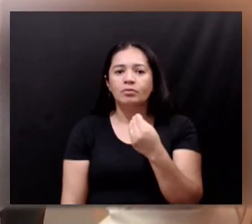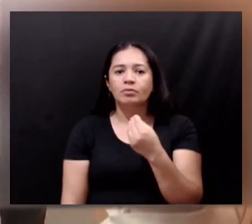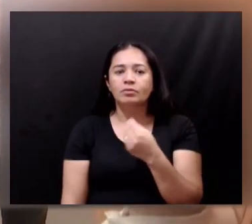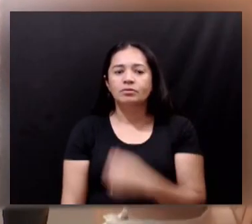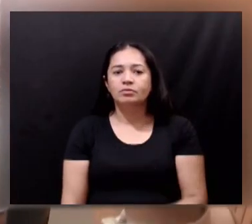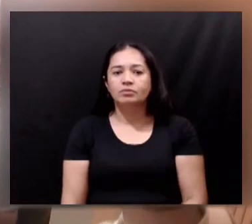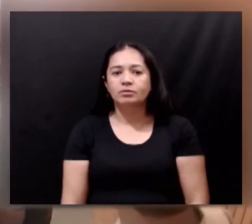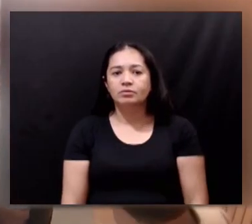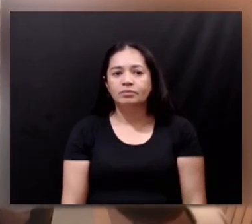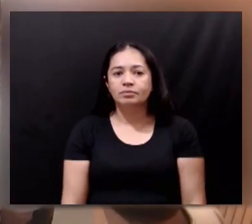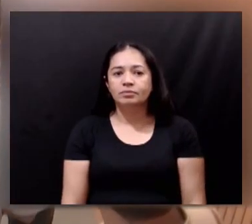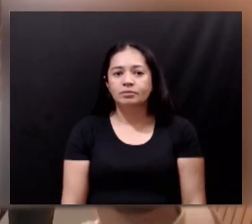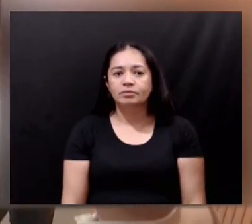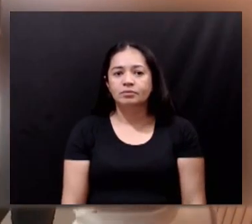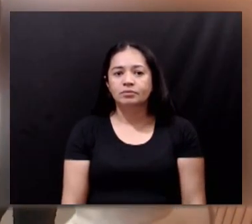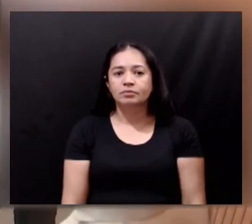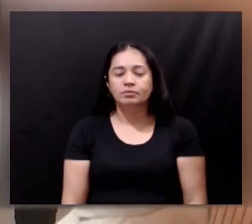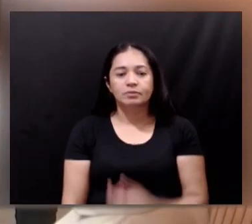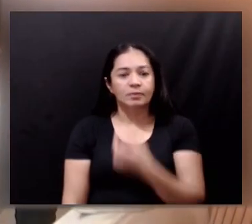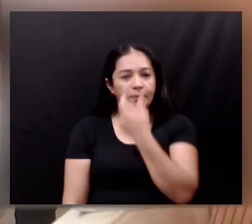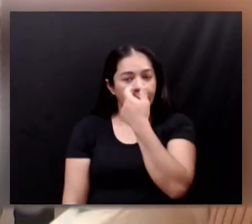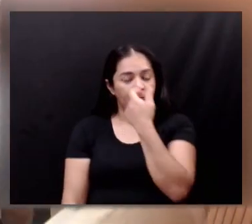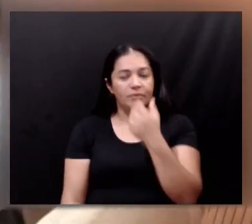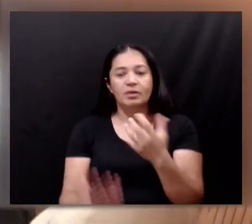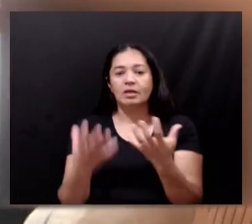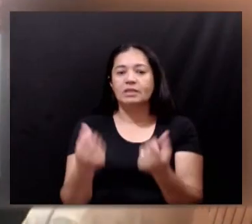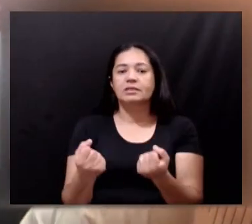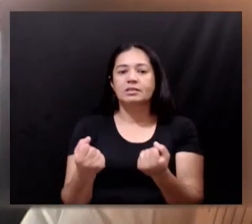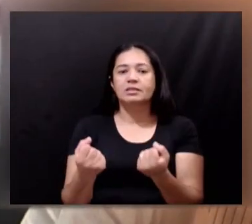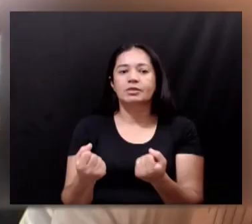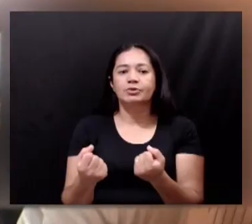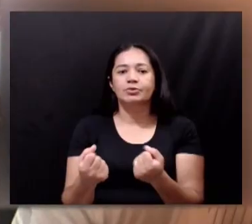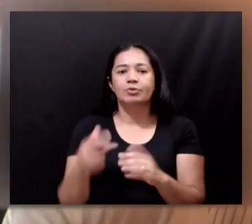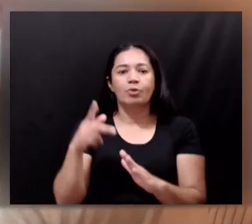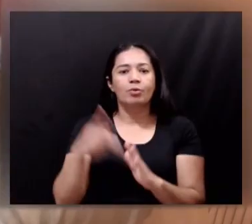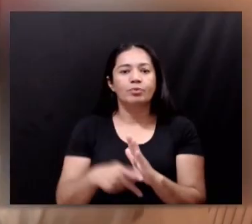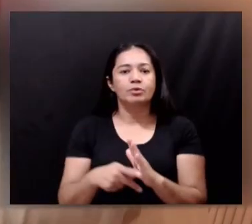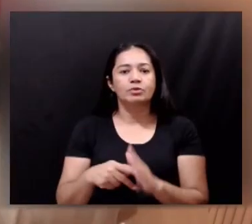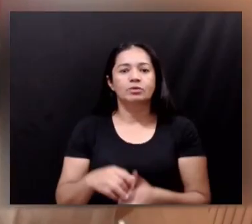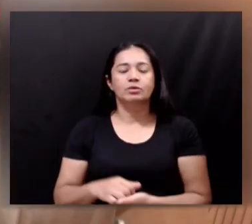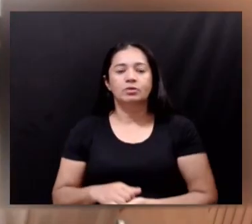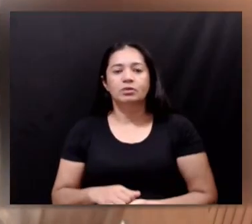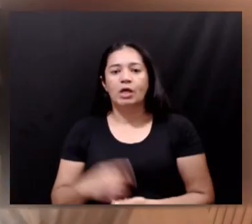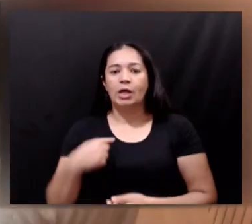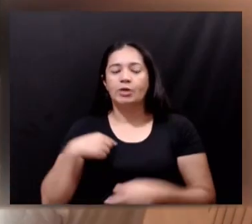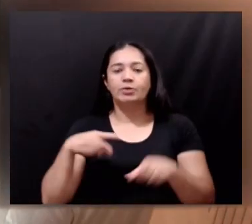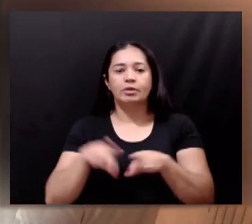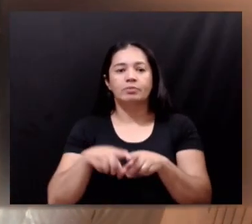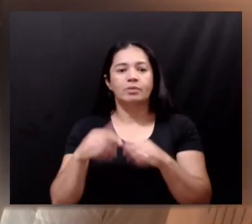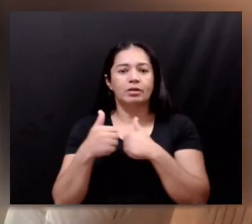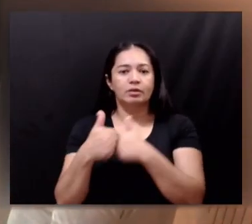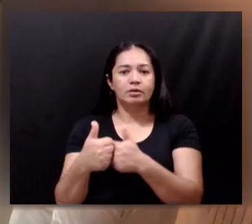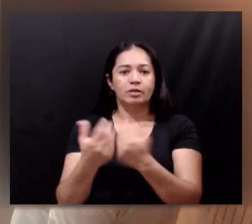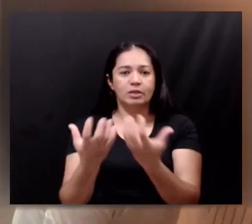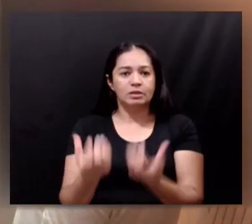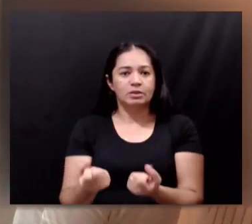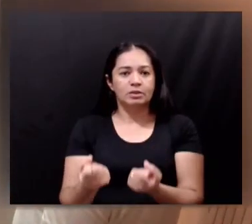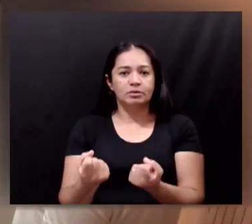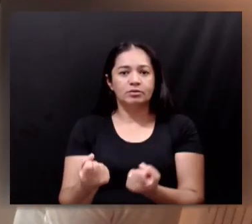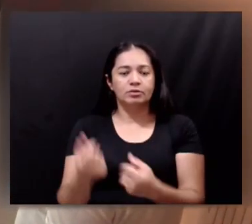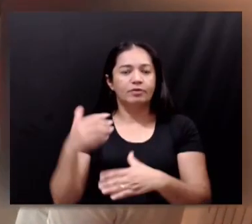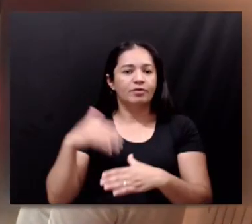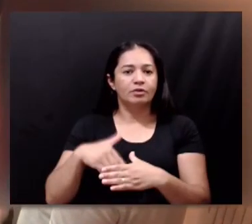Acompanho o relator e voto a favor do projeto. Eu também acompanho o relator, voto favorável. Vereador